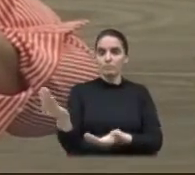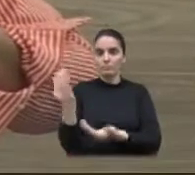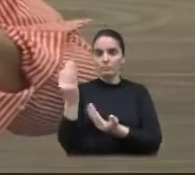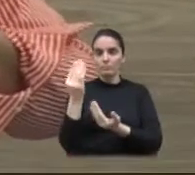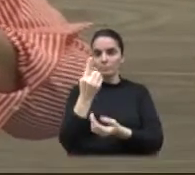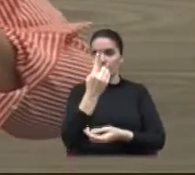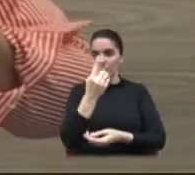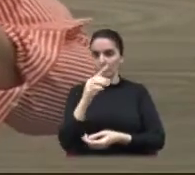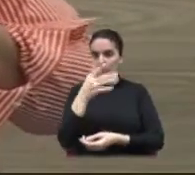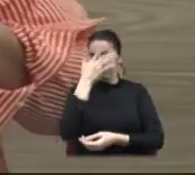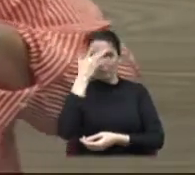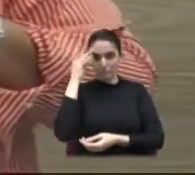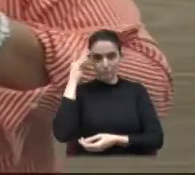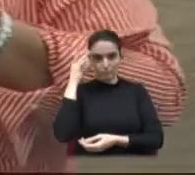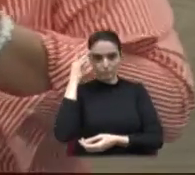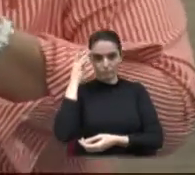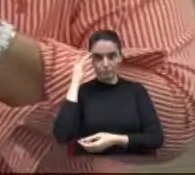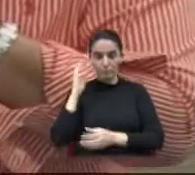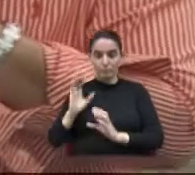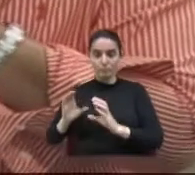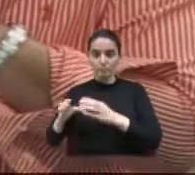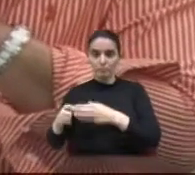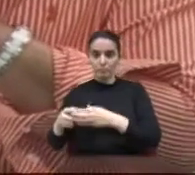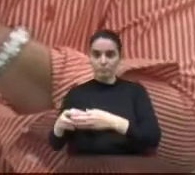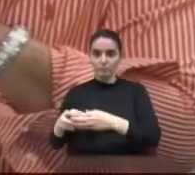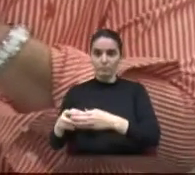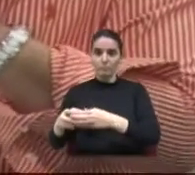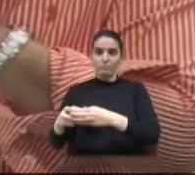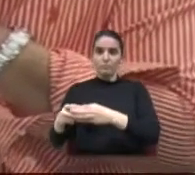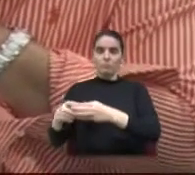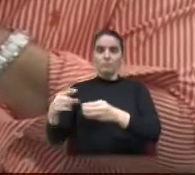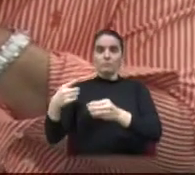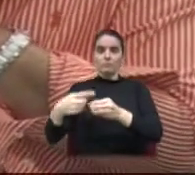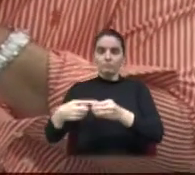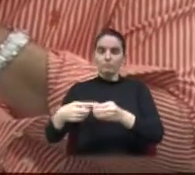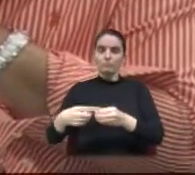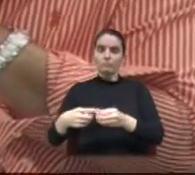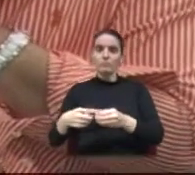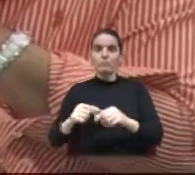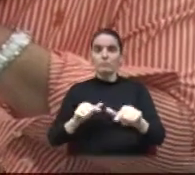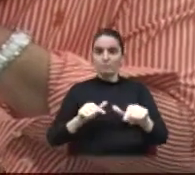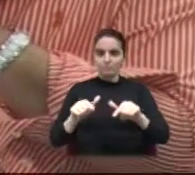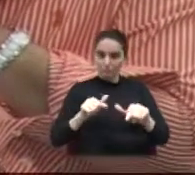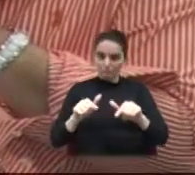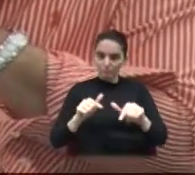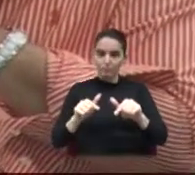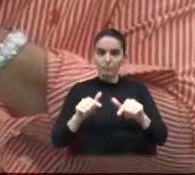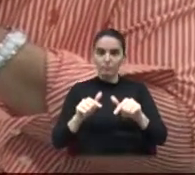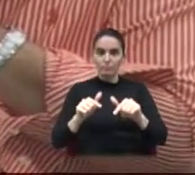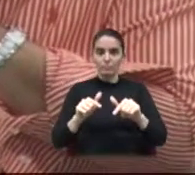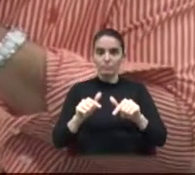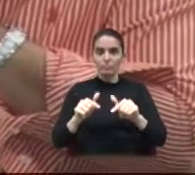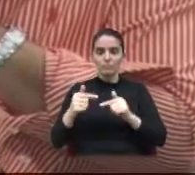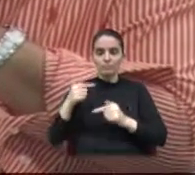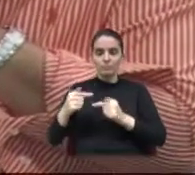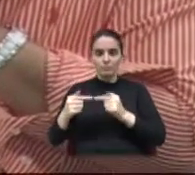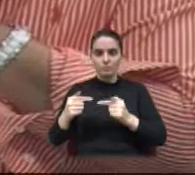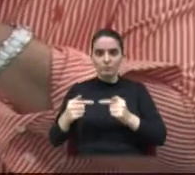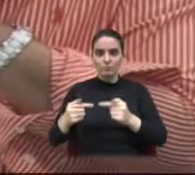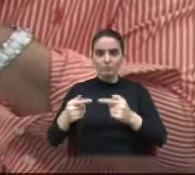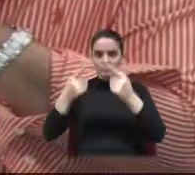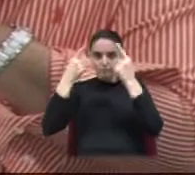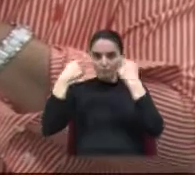pessoa do qual, na nossa comunidade, na nossa cidade, ela exerce, ela faz uma atuação na política sobre drogas na